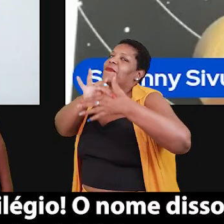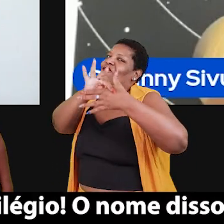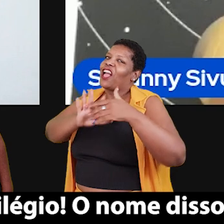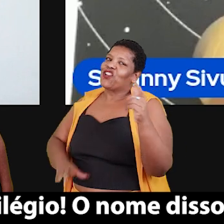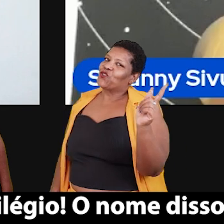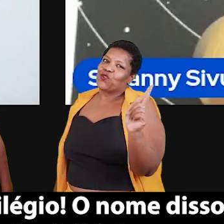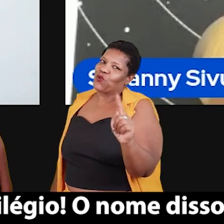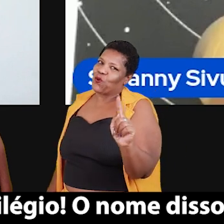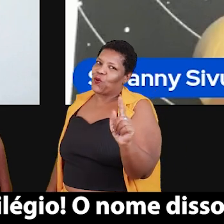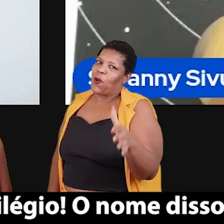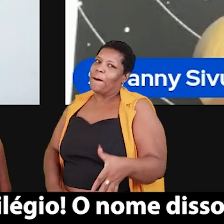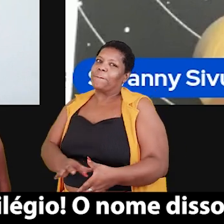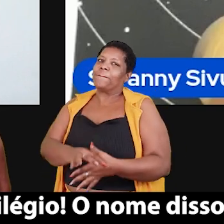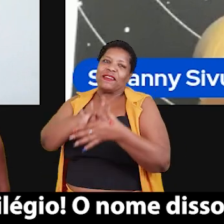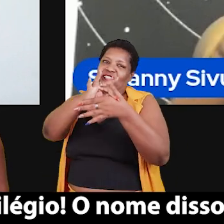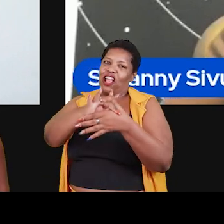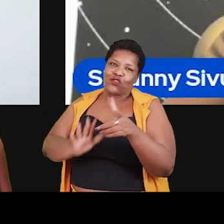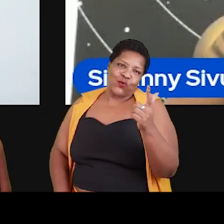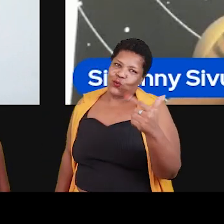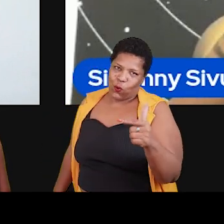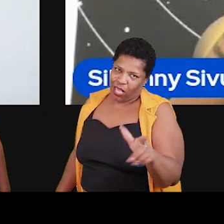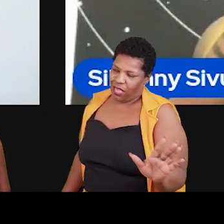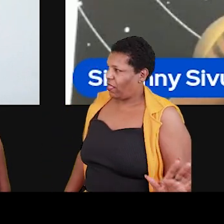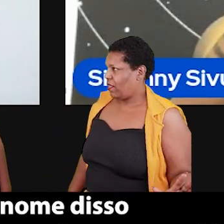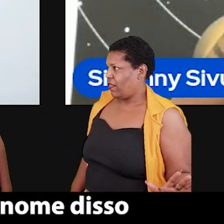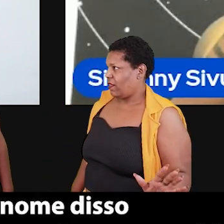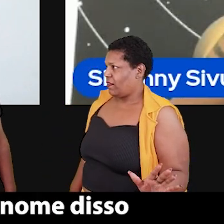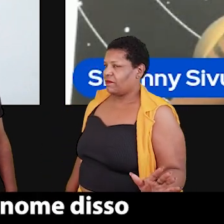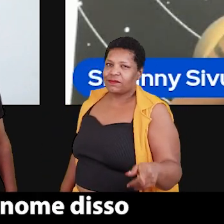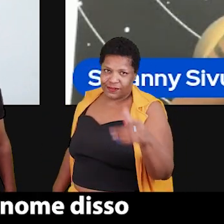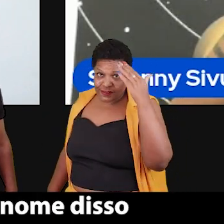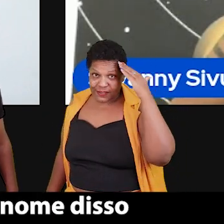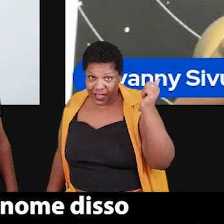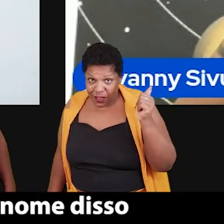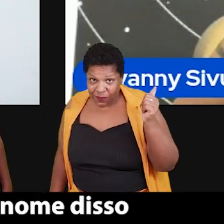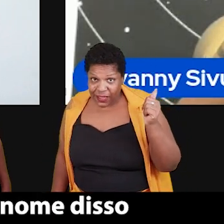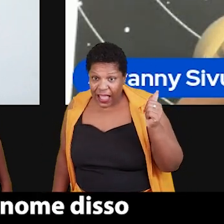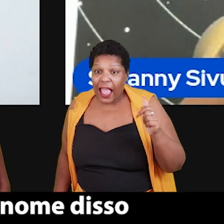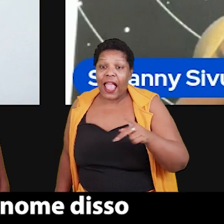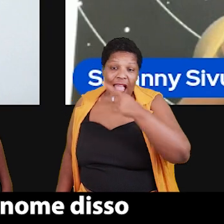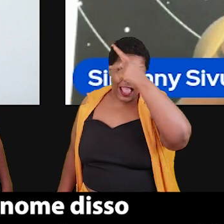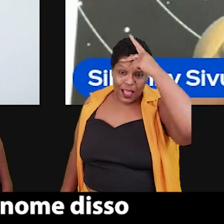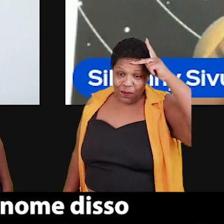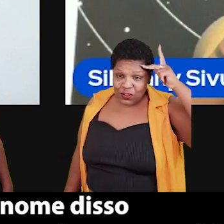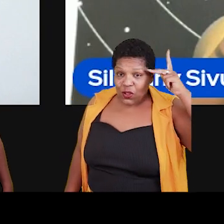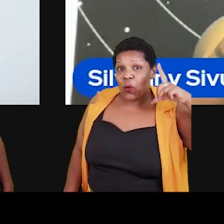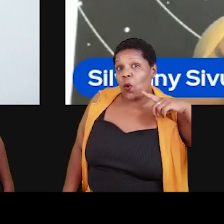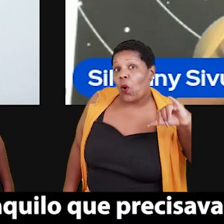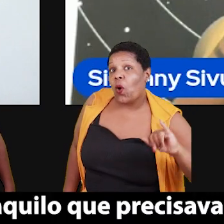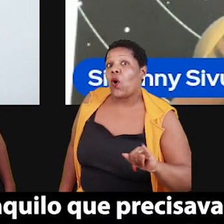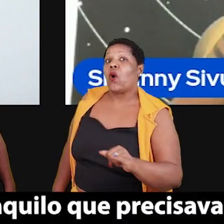Não é privilégio isso. O nome disso não é privilégio. Sabe assim? O nome disso é uma pessoa que deu